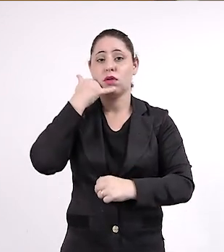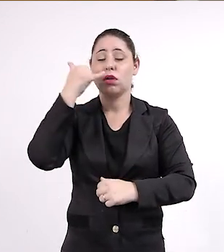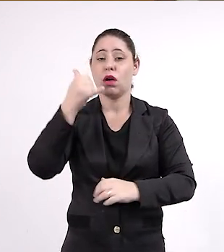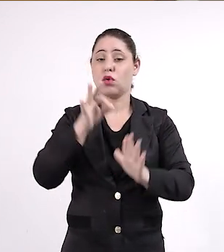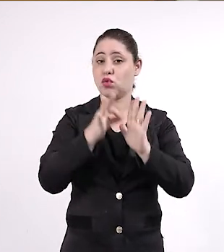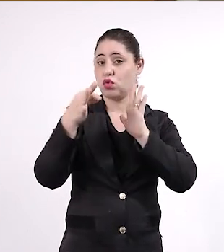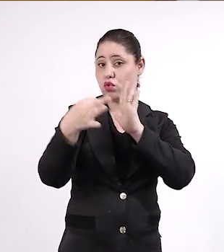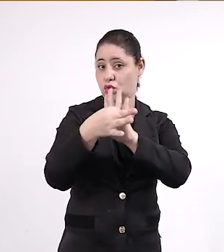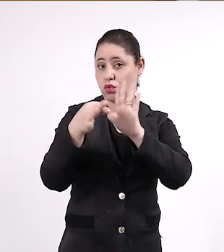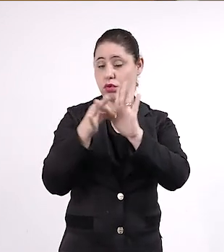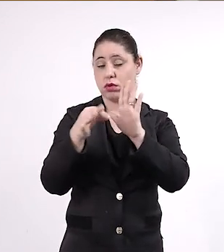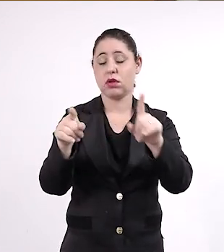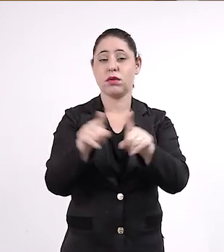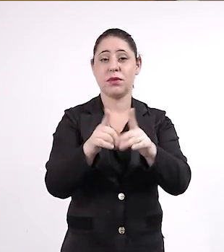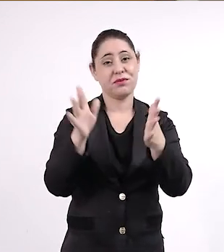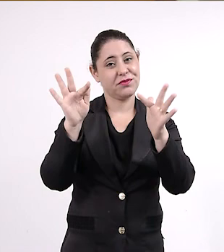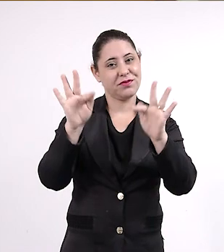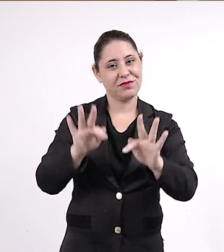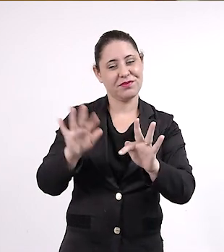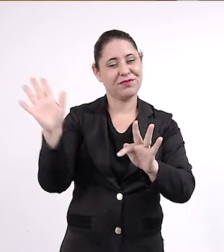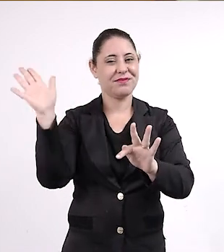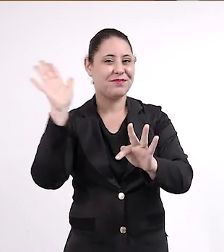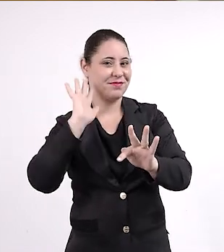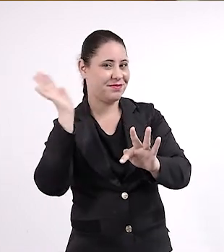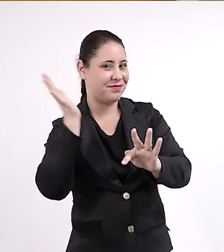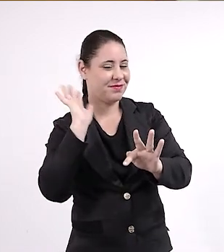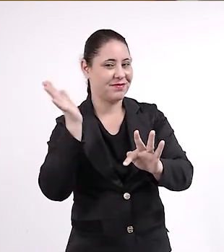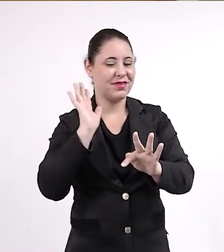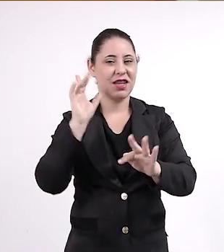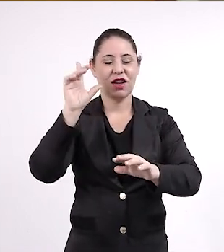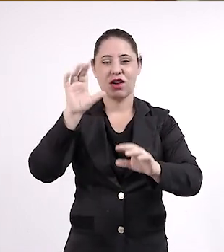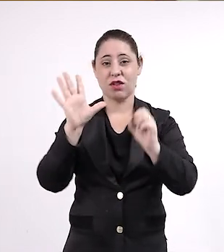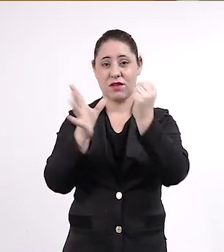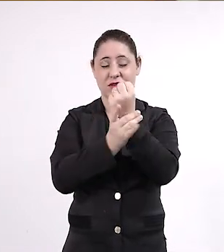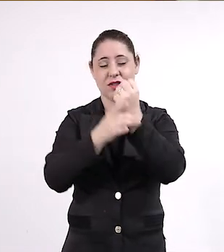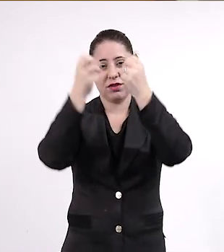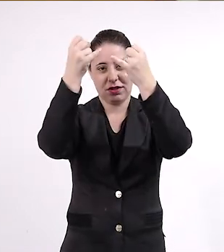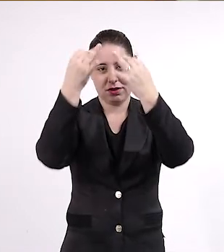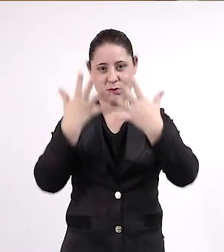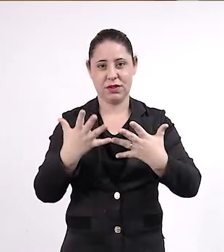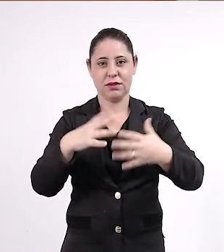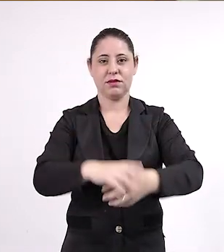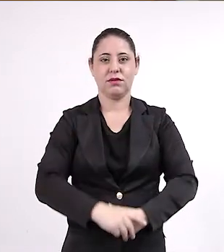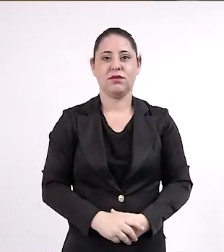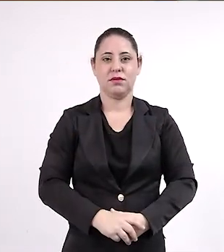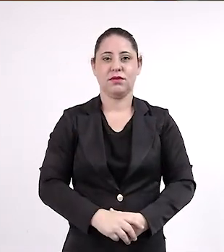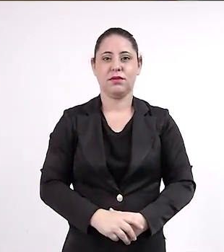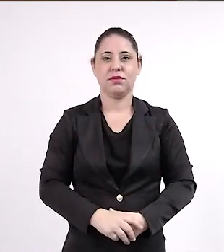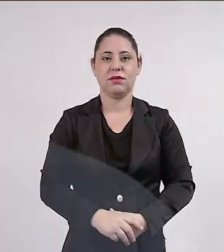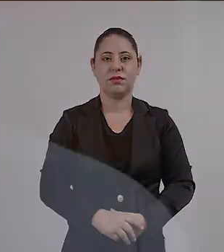mandar ali a sua sugestão. Eu vou ficando por aqui. Até uma próxima. Esse foi o Defensoria Explica.